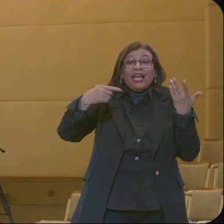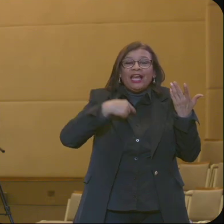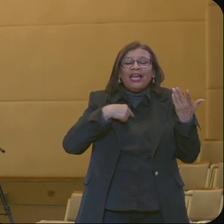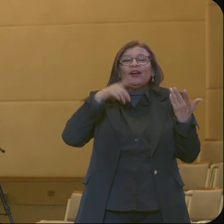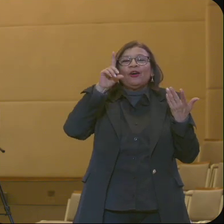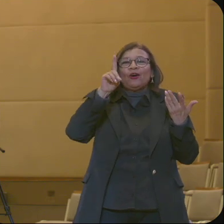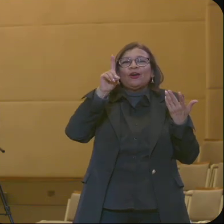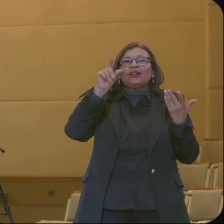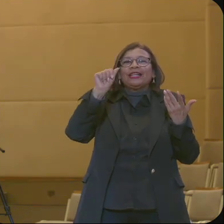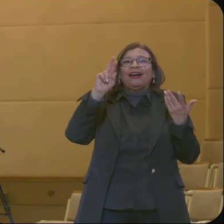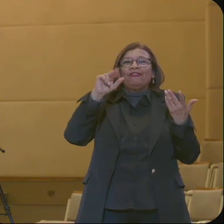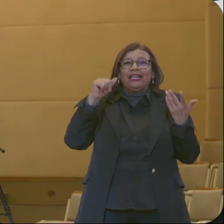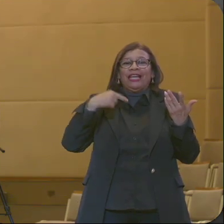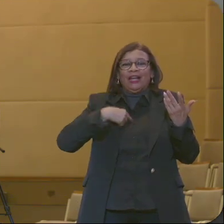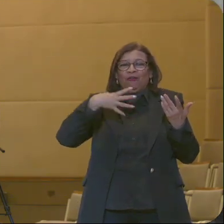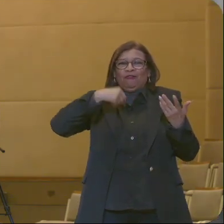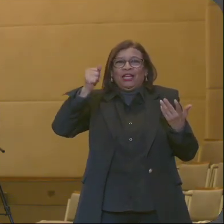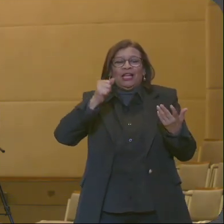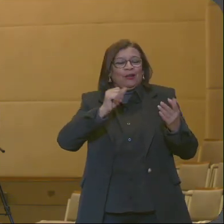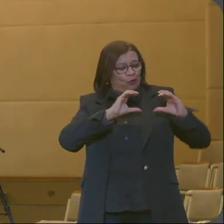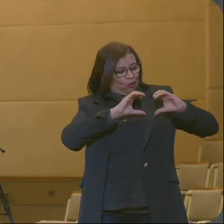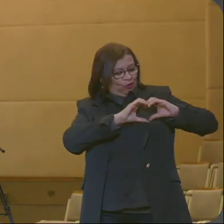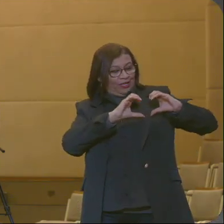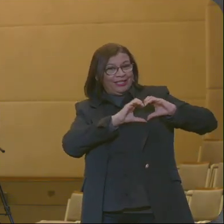Eu nasci do coração.